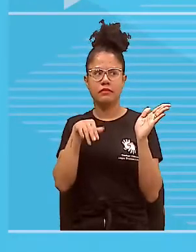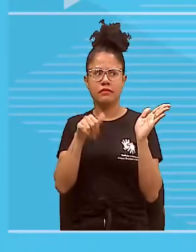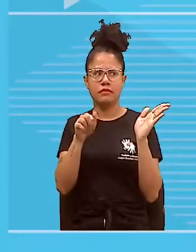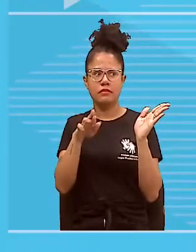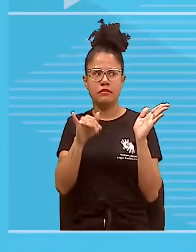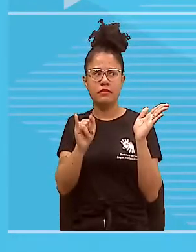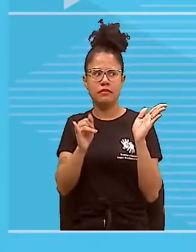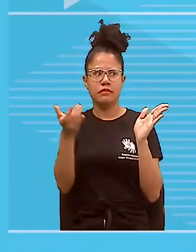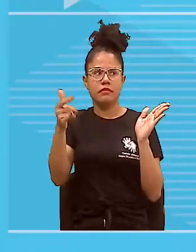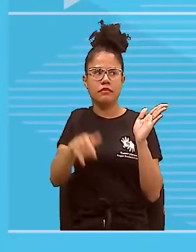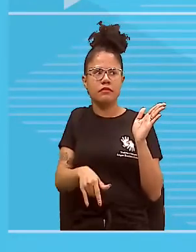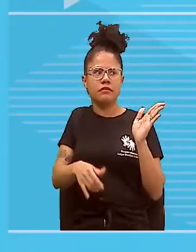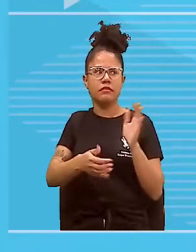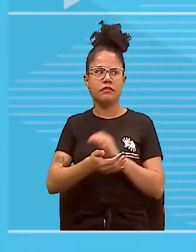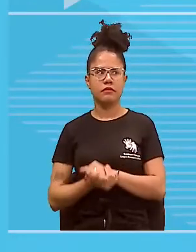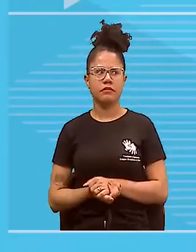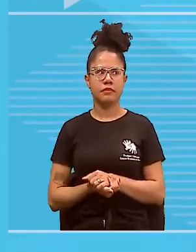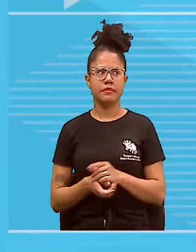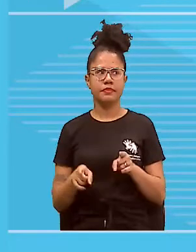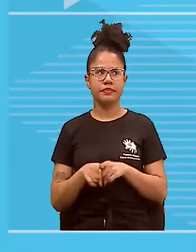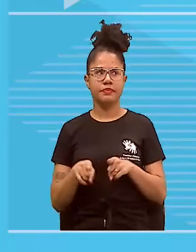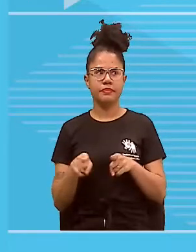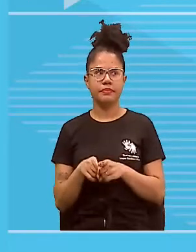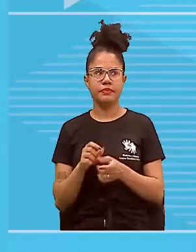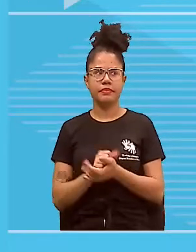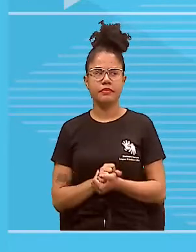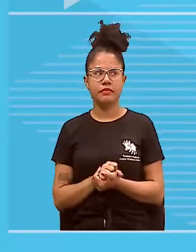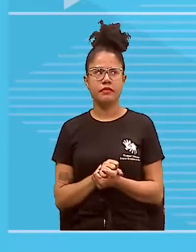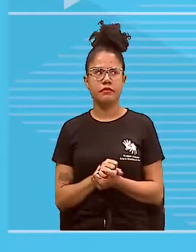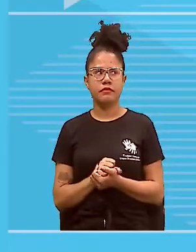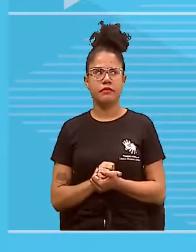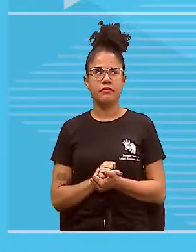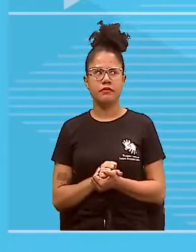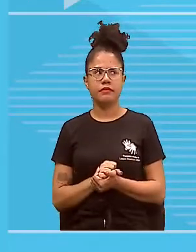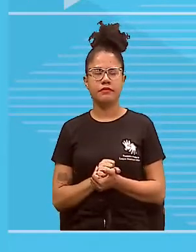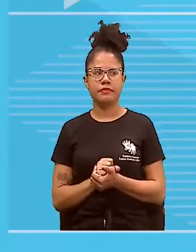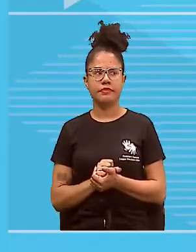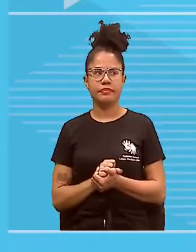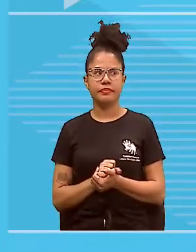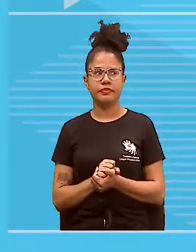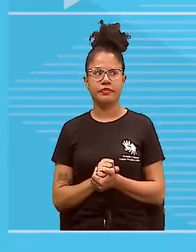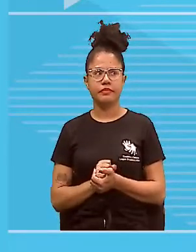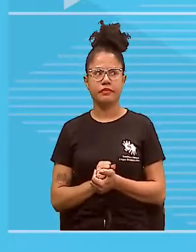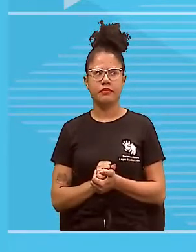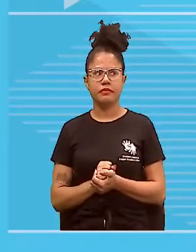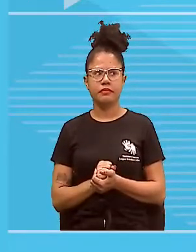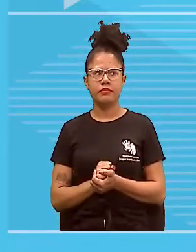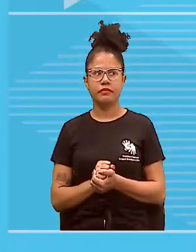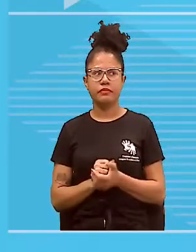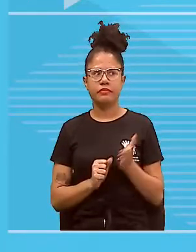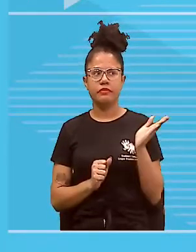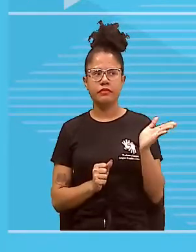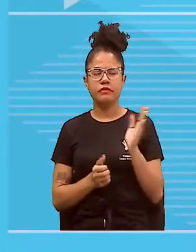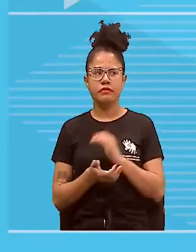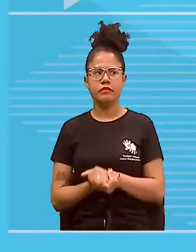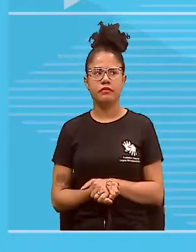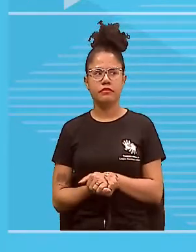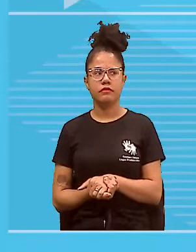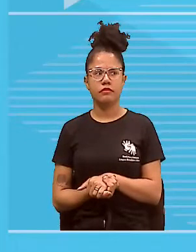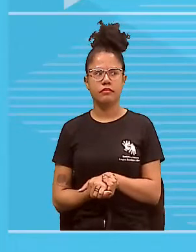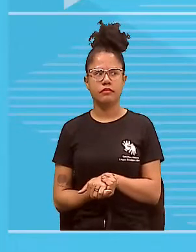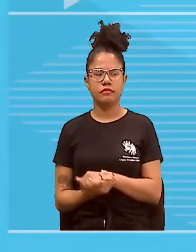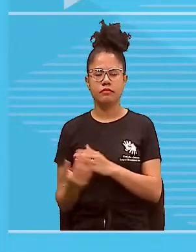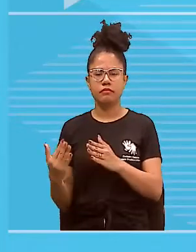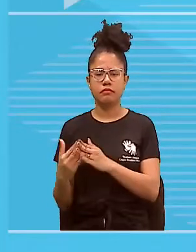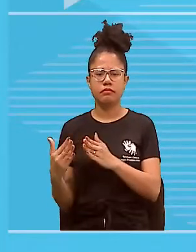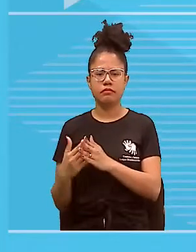mas outras são aí despejados foram expulsos literalmente da fazenda da